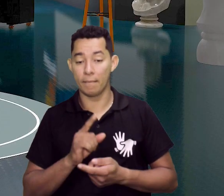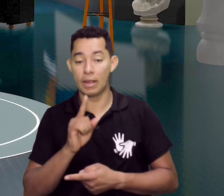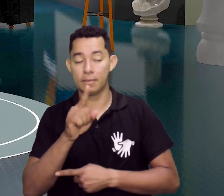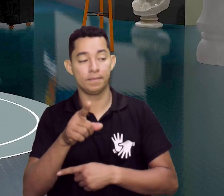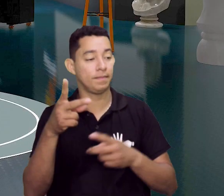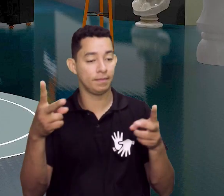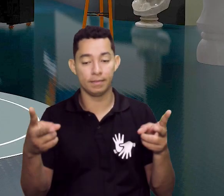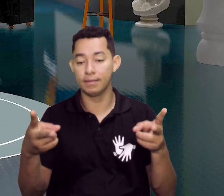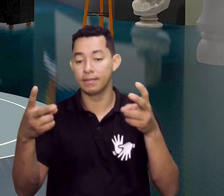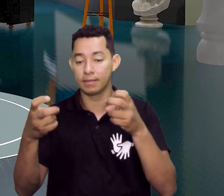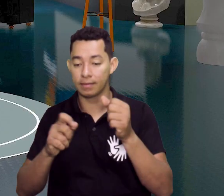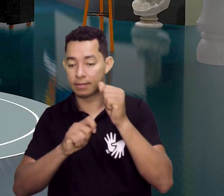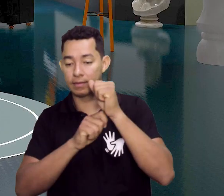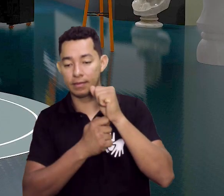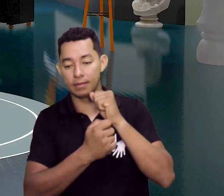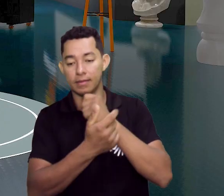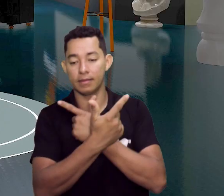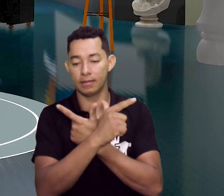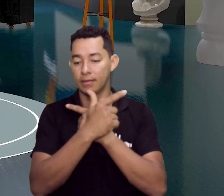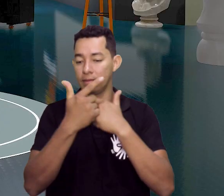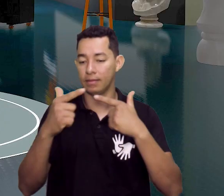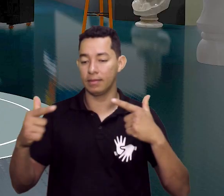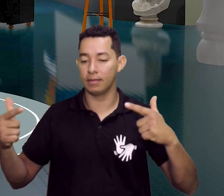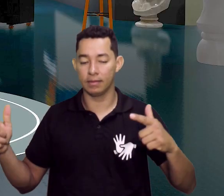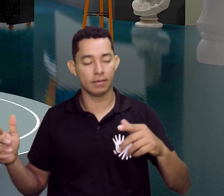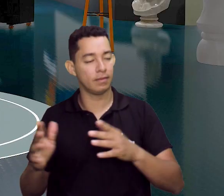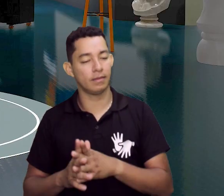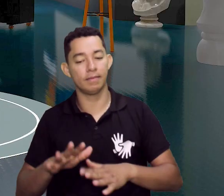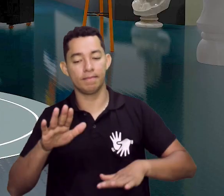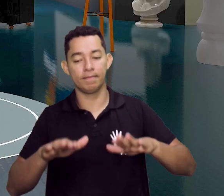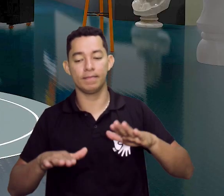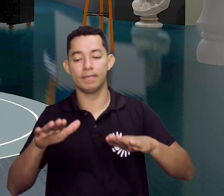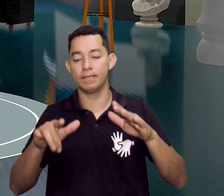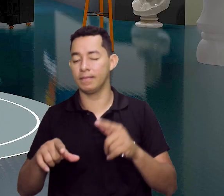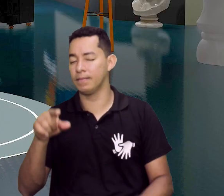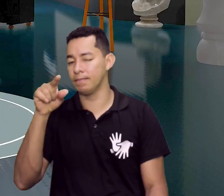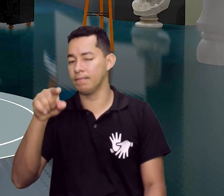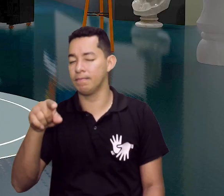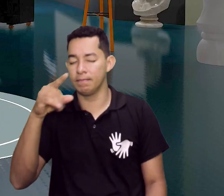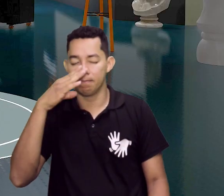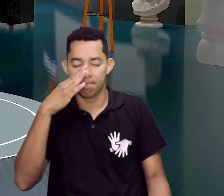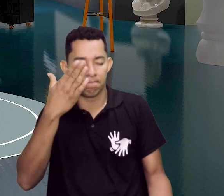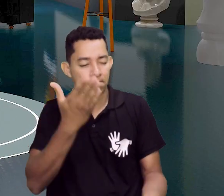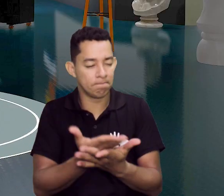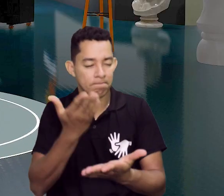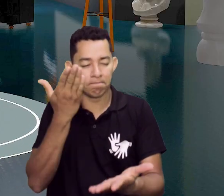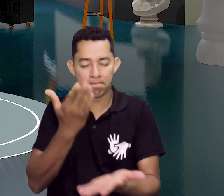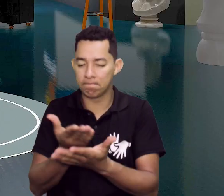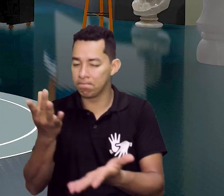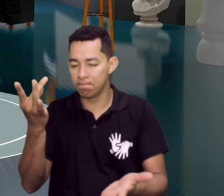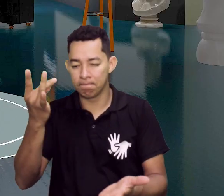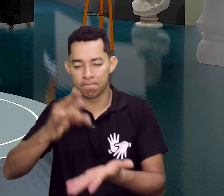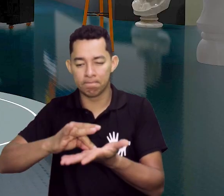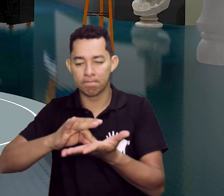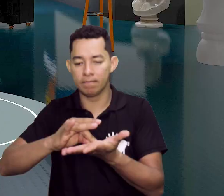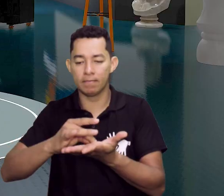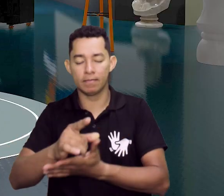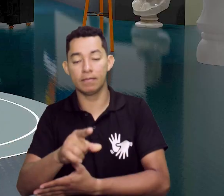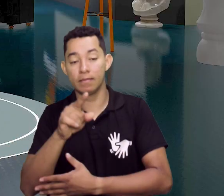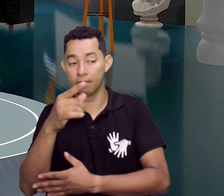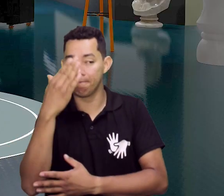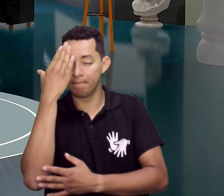Você vai perceber, isso não tem mistério, depende de você, levando o estudo a